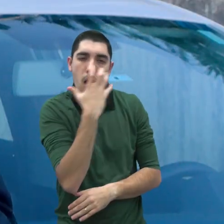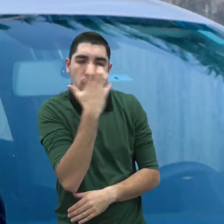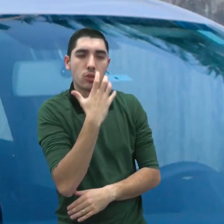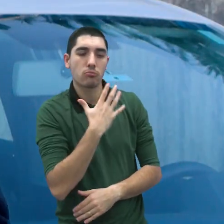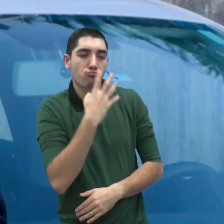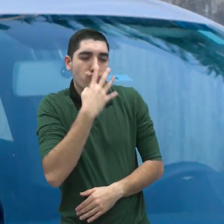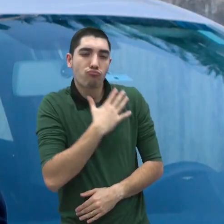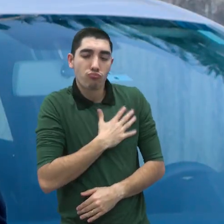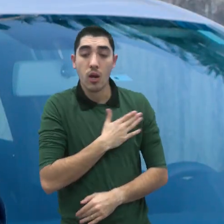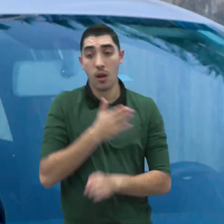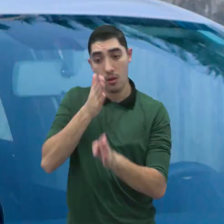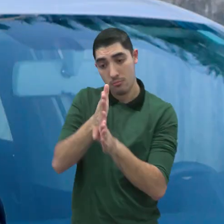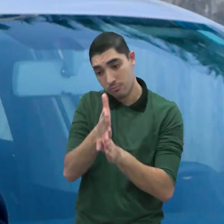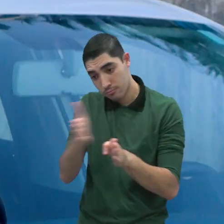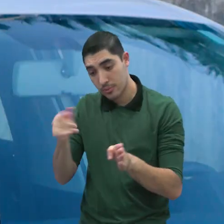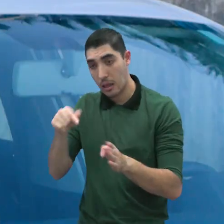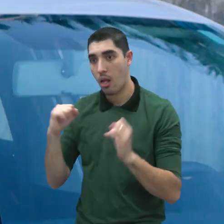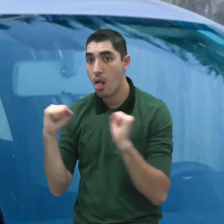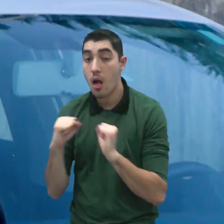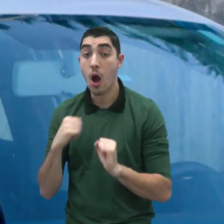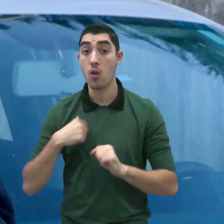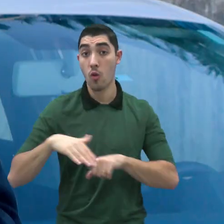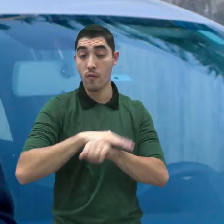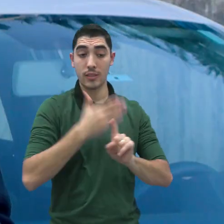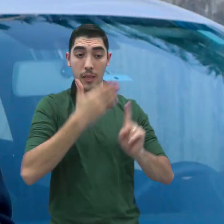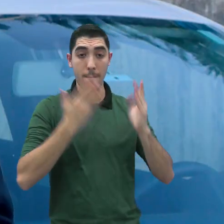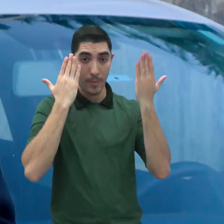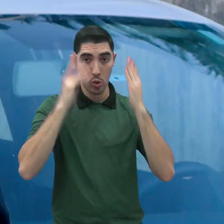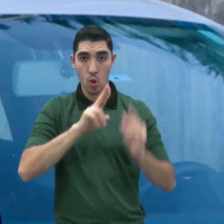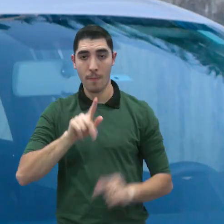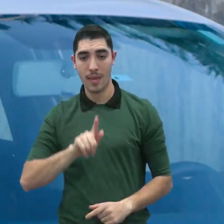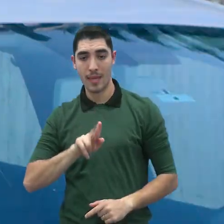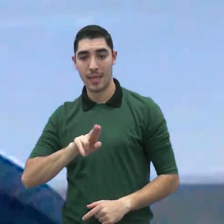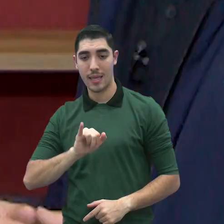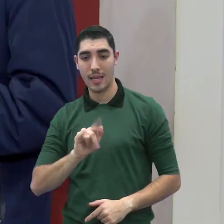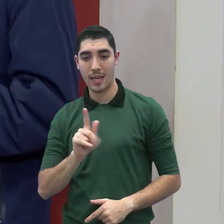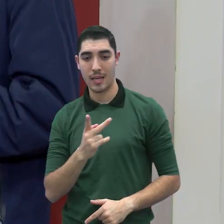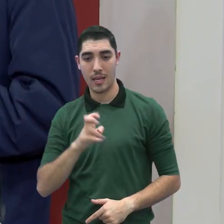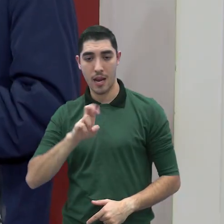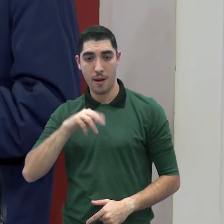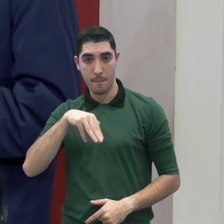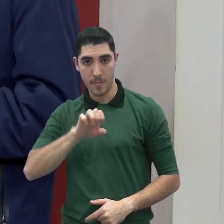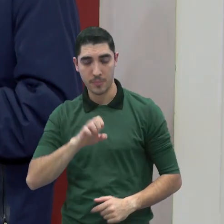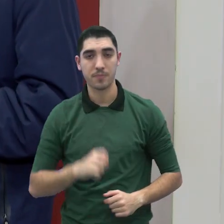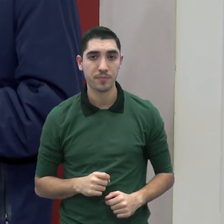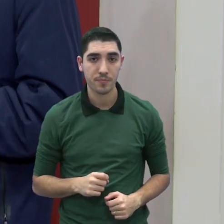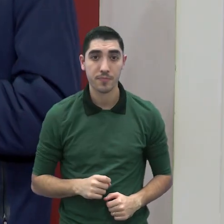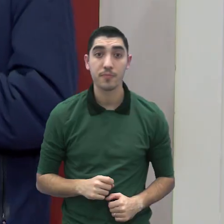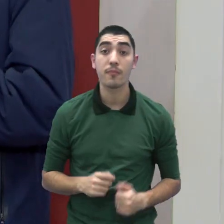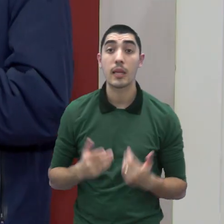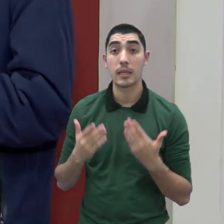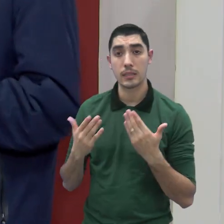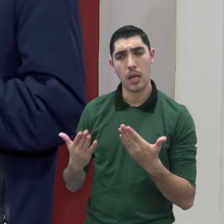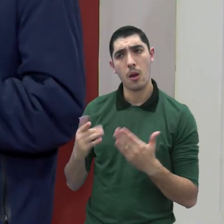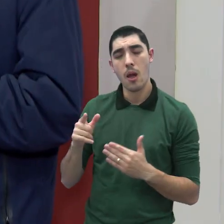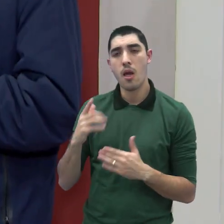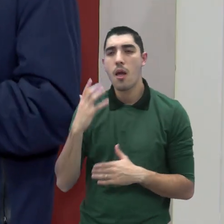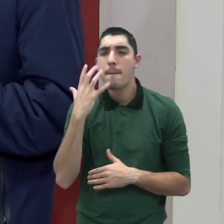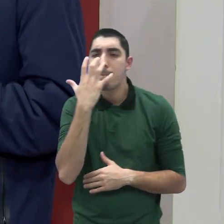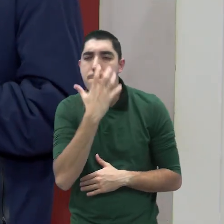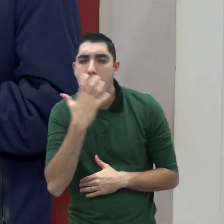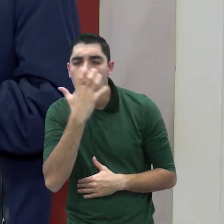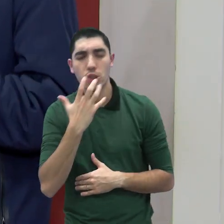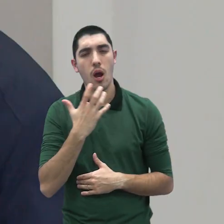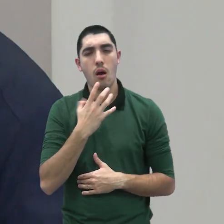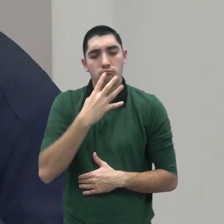vai falar um pouquinho melhor sobre esse assunto. Então bora lá para ver o que ele tem a dizer sobre isso. Primeiro, a paixão é absolutamente saudável em todas